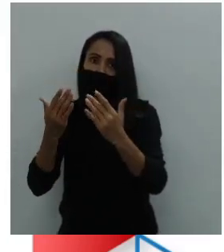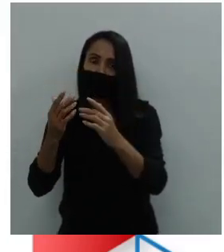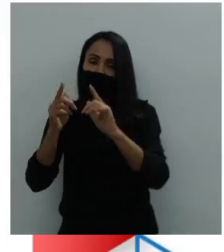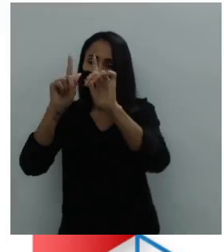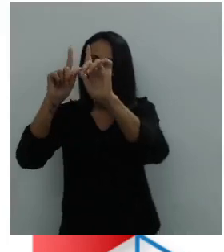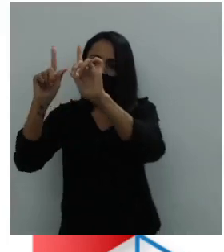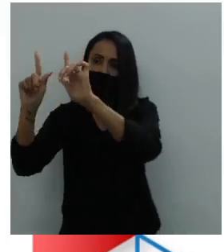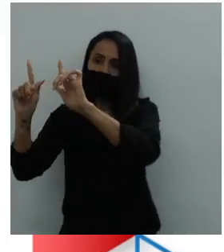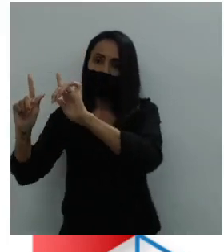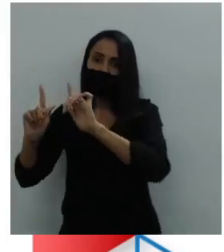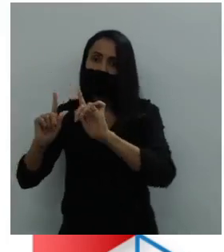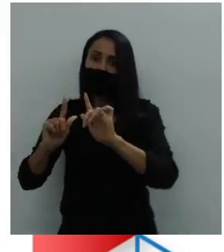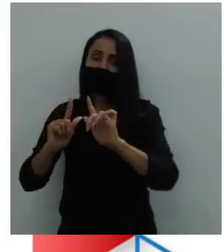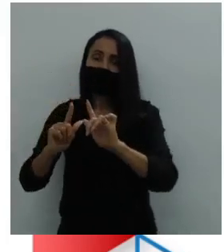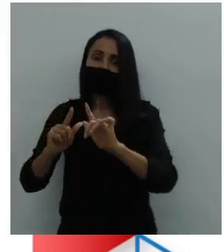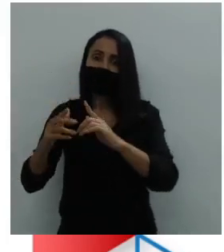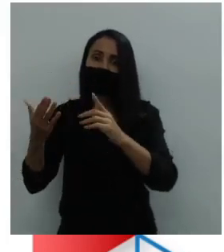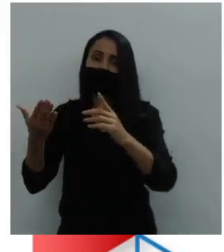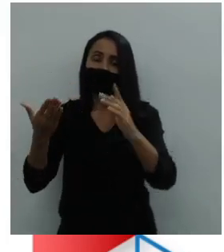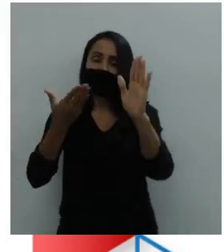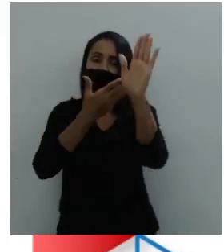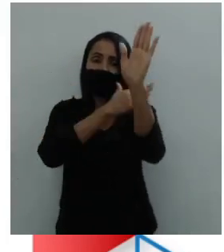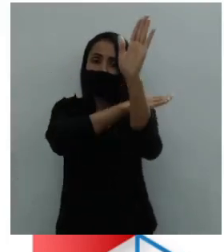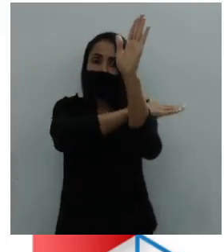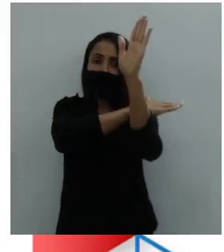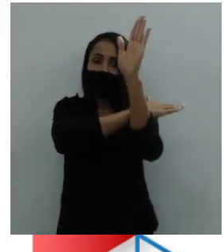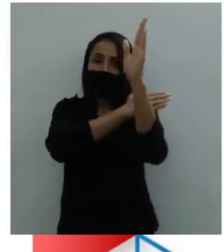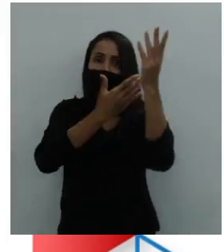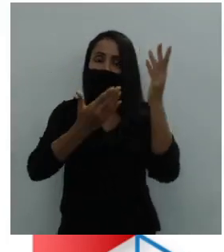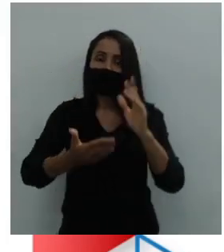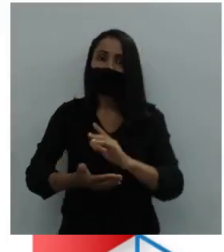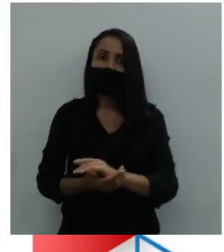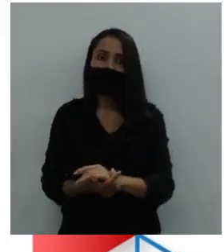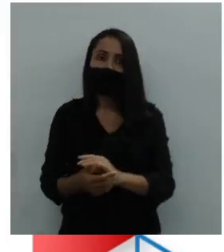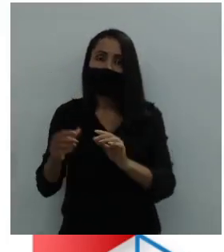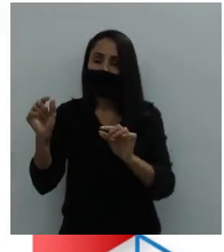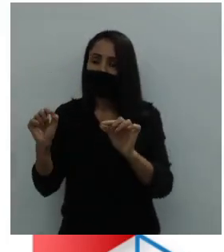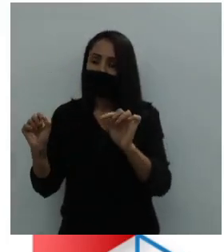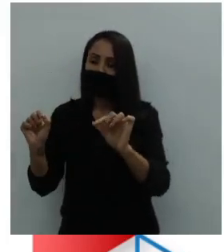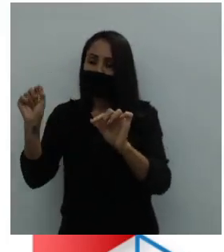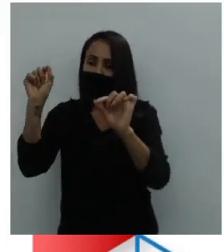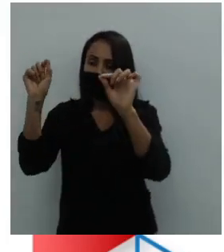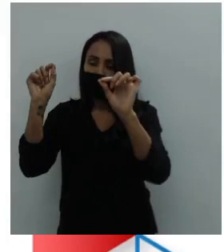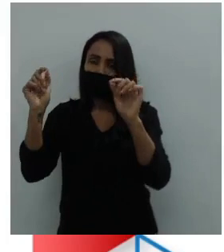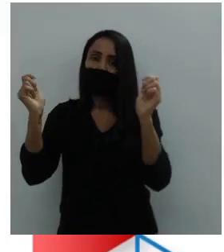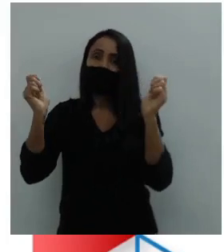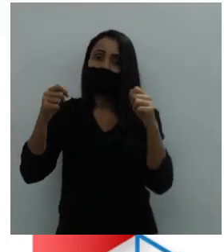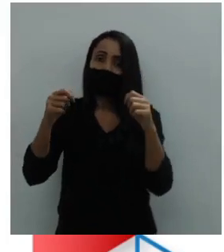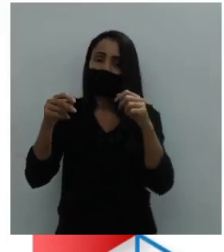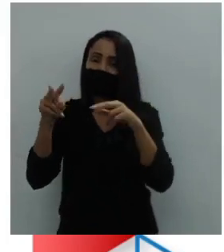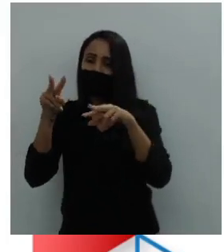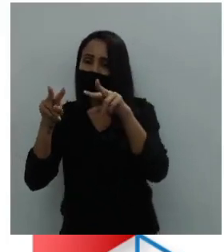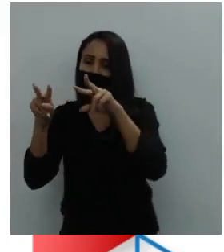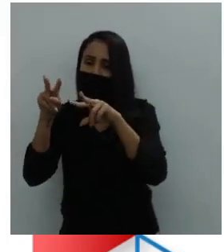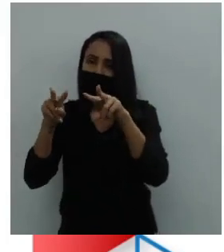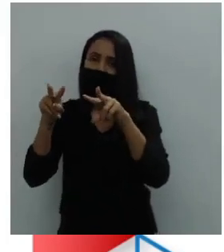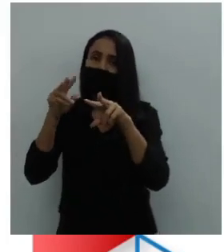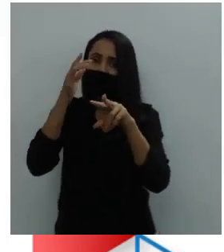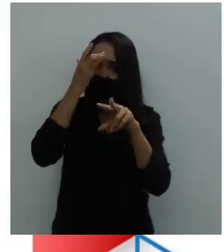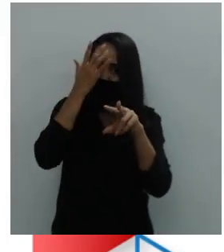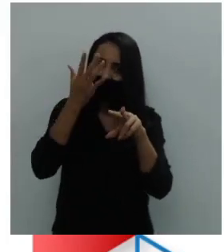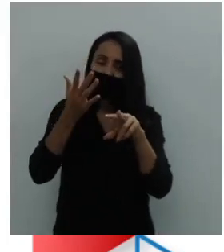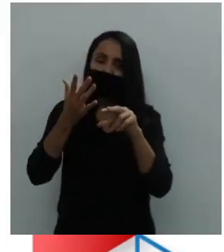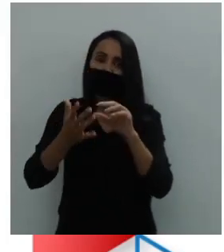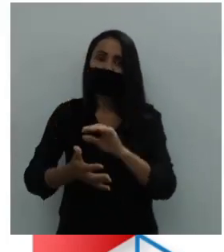ou no plano cartesiano. Se eu fizer essas retas aí com esses pontos numéricos, eu posso localizar facilmente,